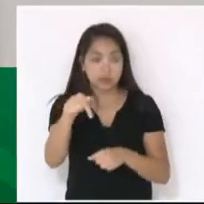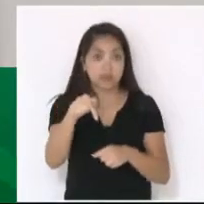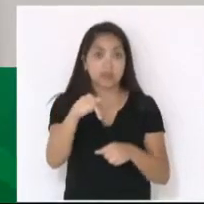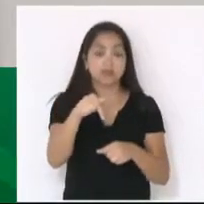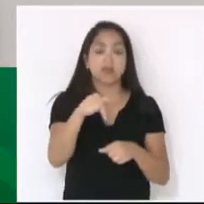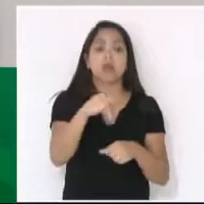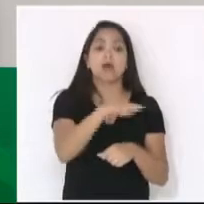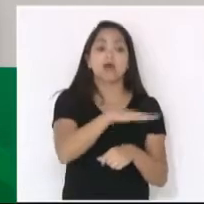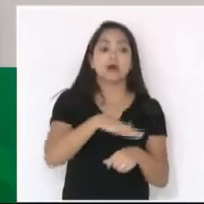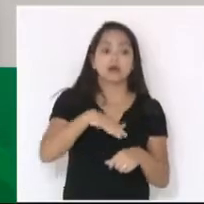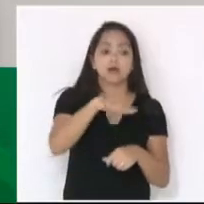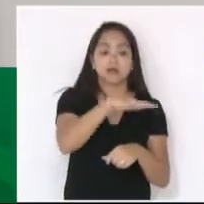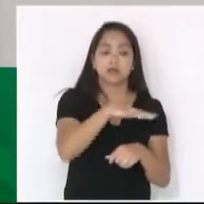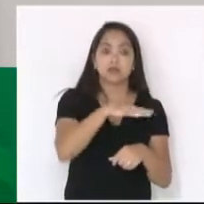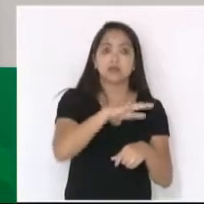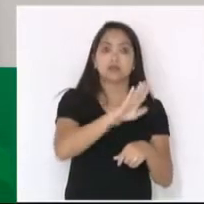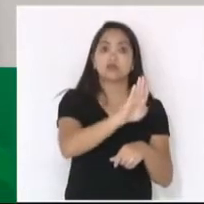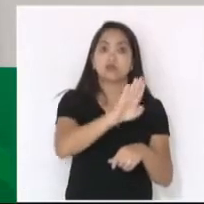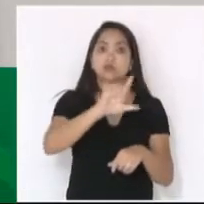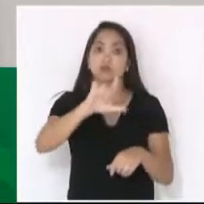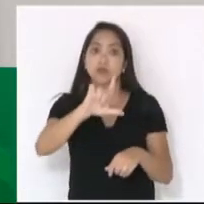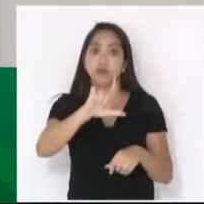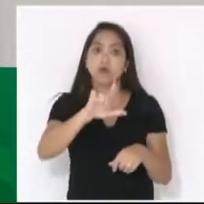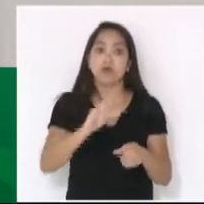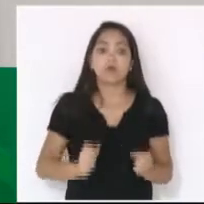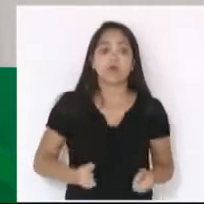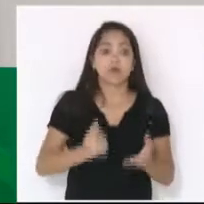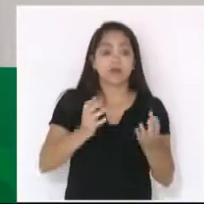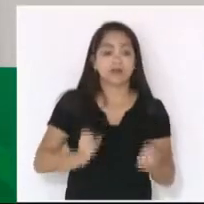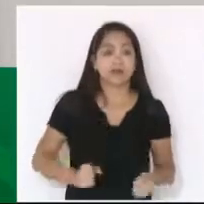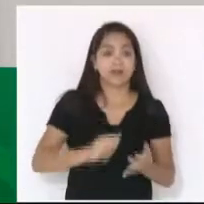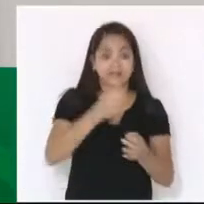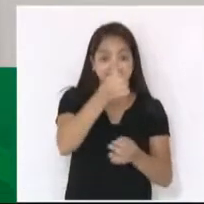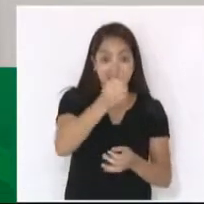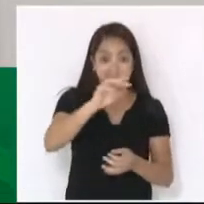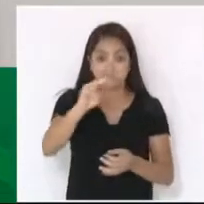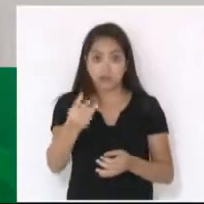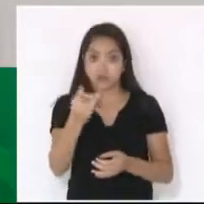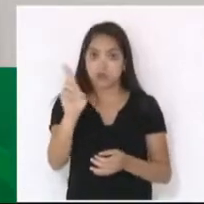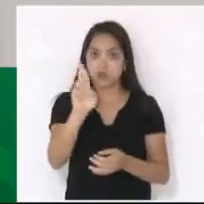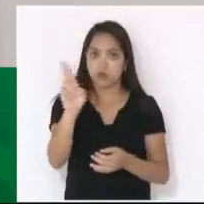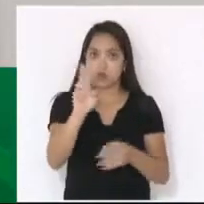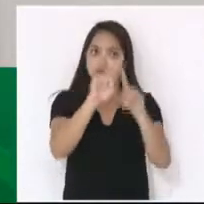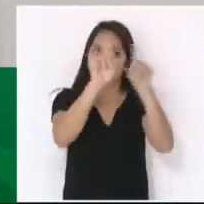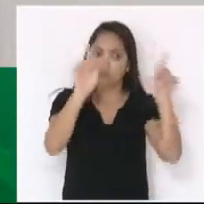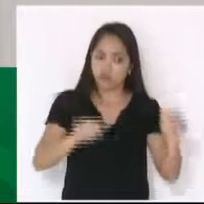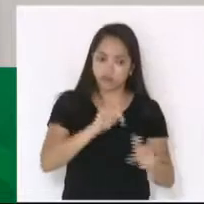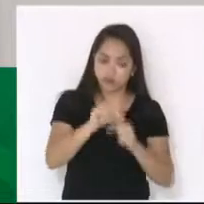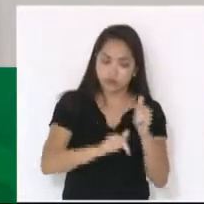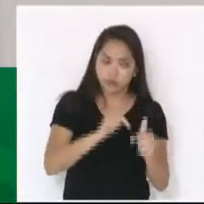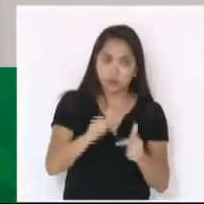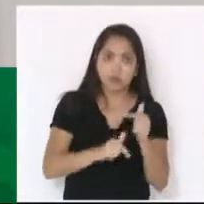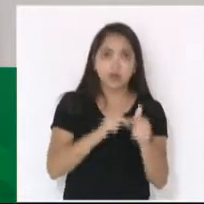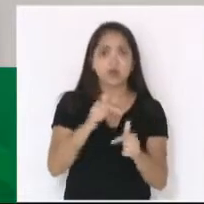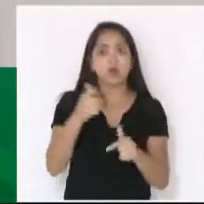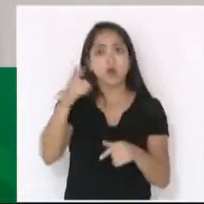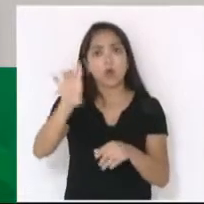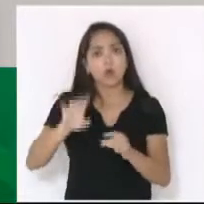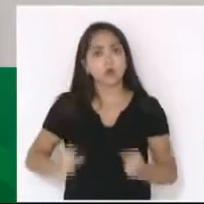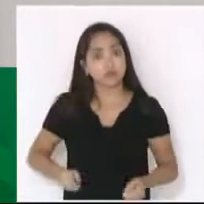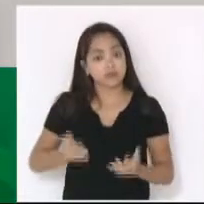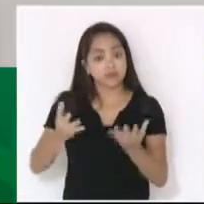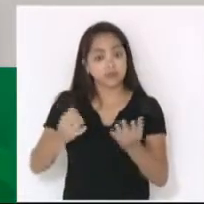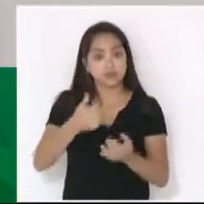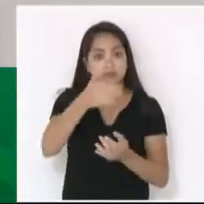Regional de Blumenau teve um gasto com pessoal de 6 milhões de reais com funcionários outras despesas